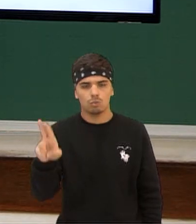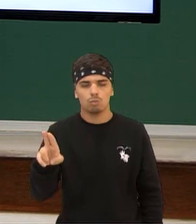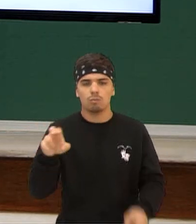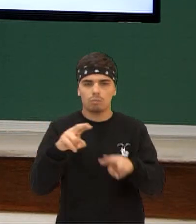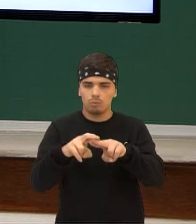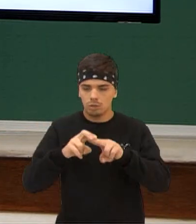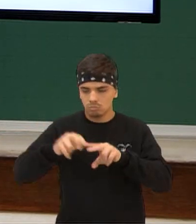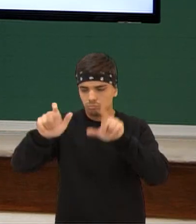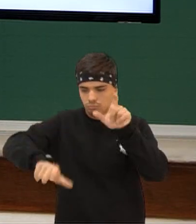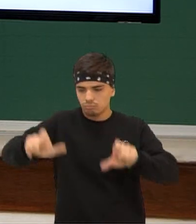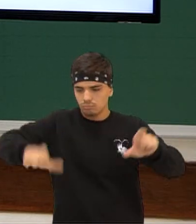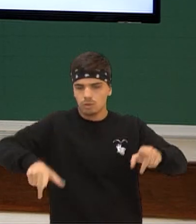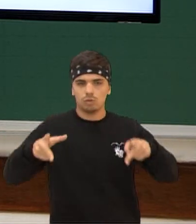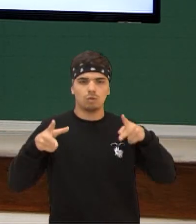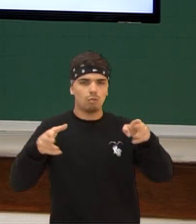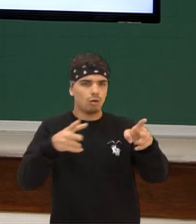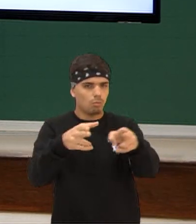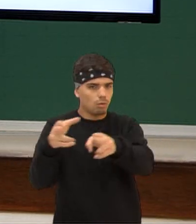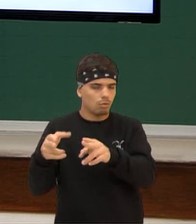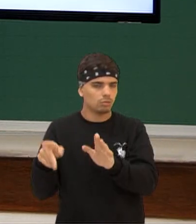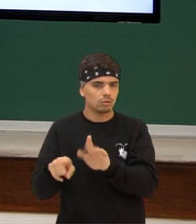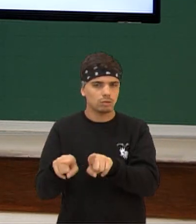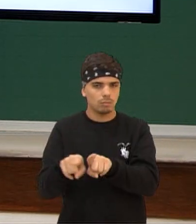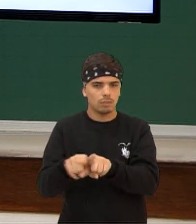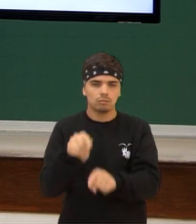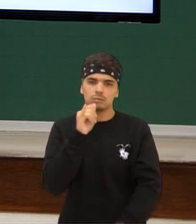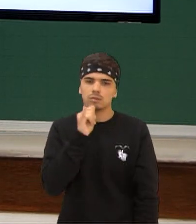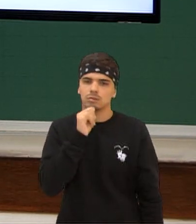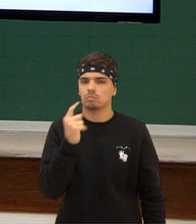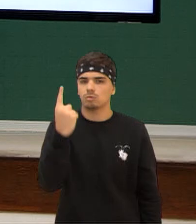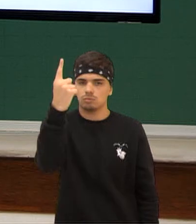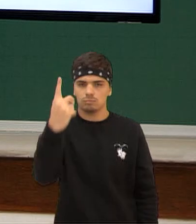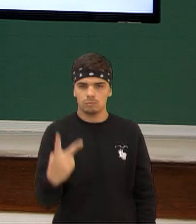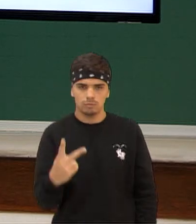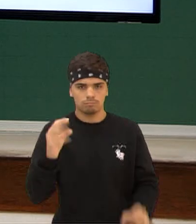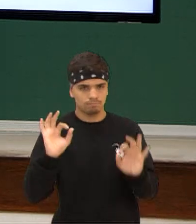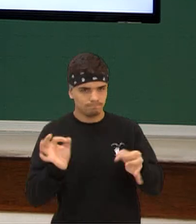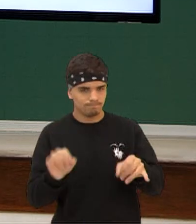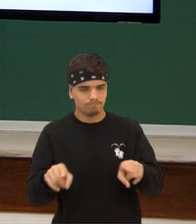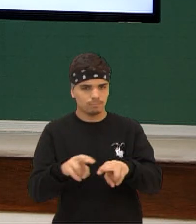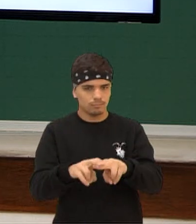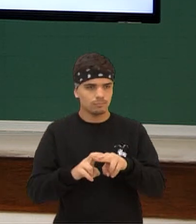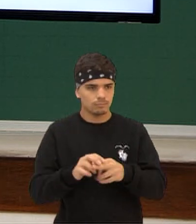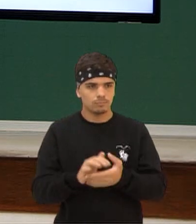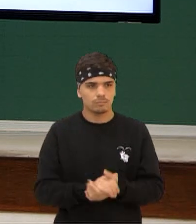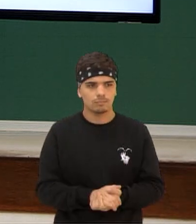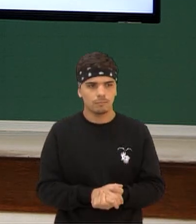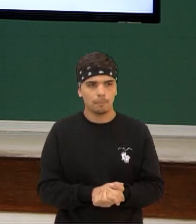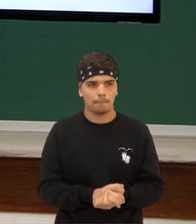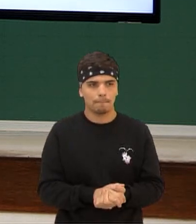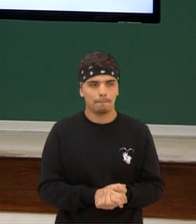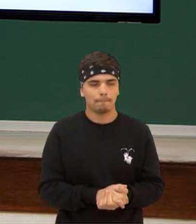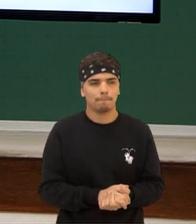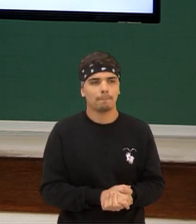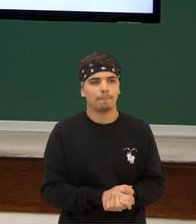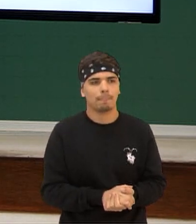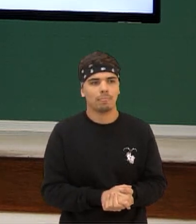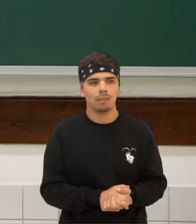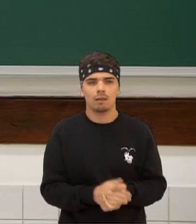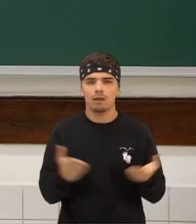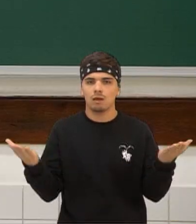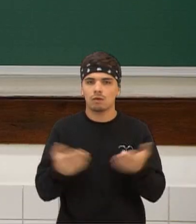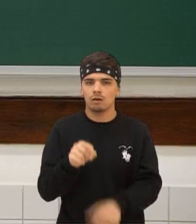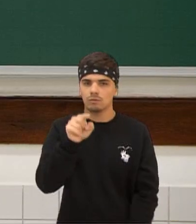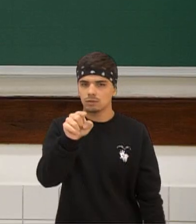continuam da mesma forma tanto no exemplo um quanto no exemplo 2 tranquilinho Beleza entendeu muito bem